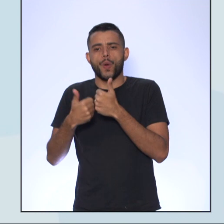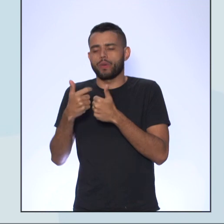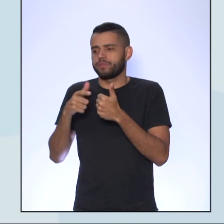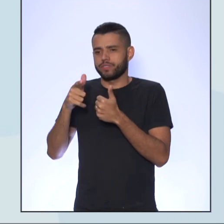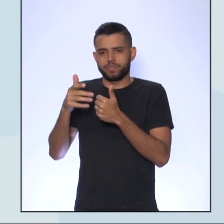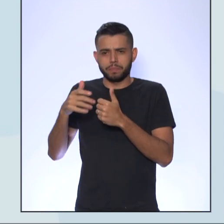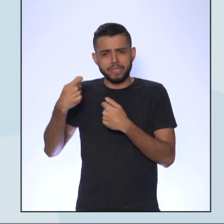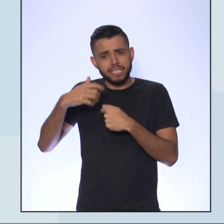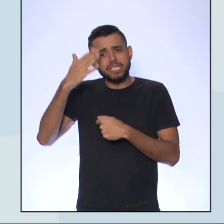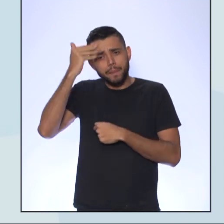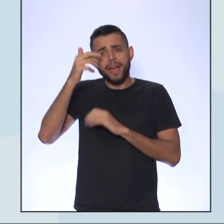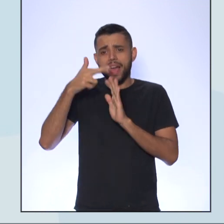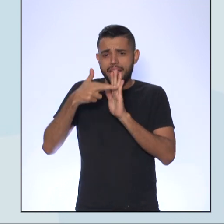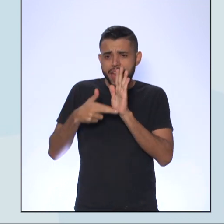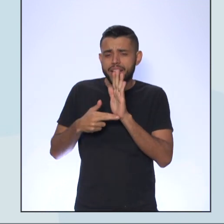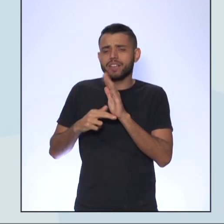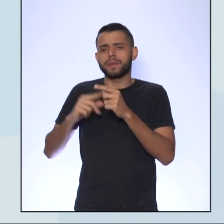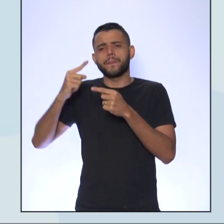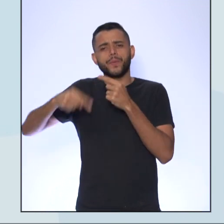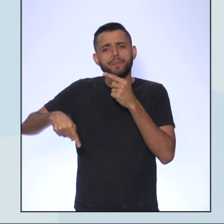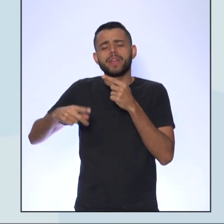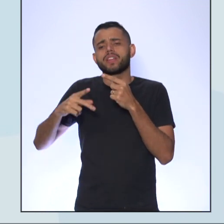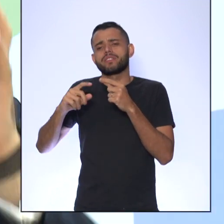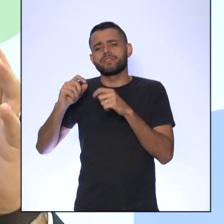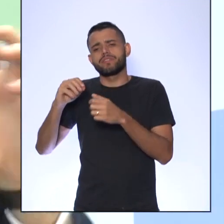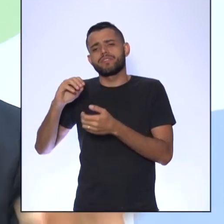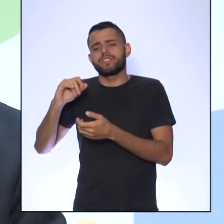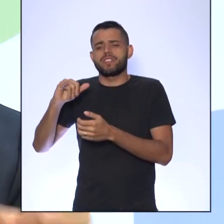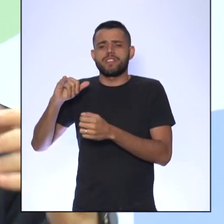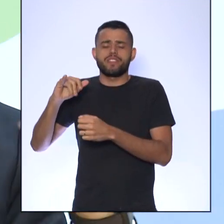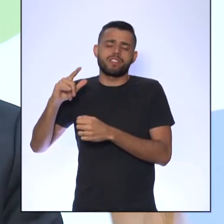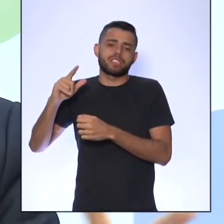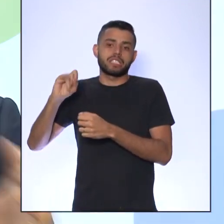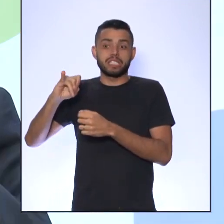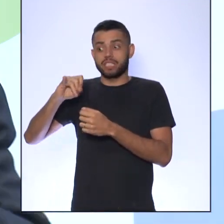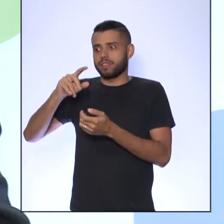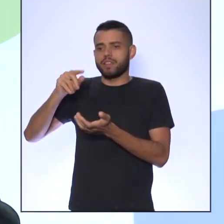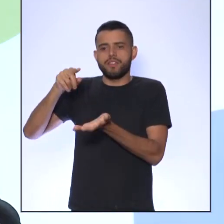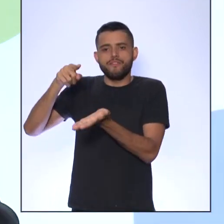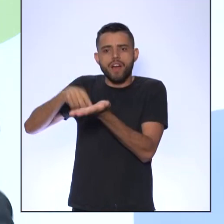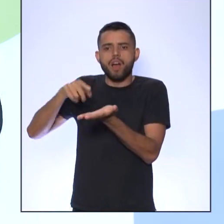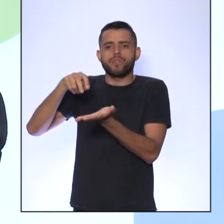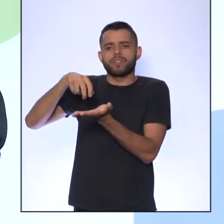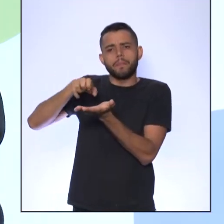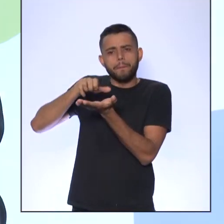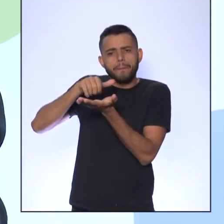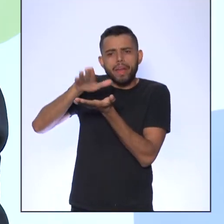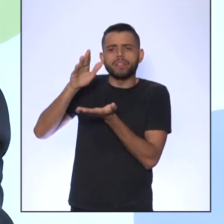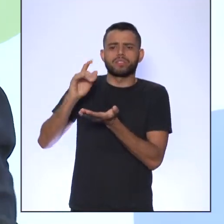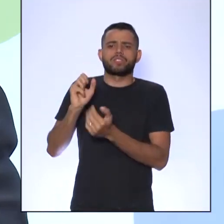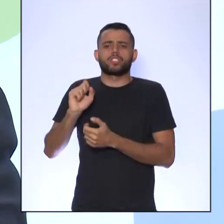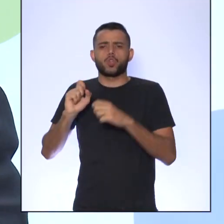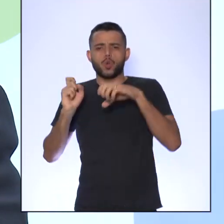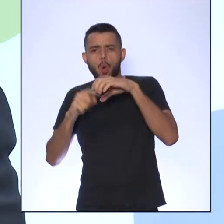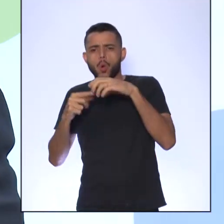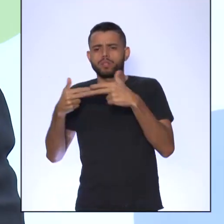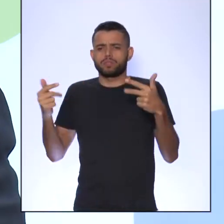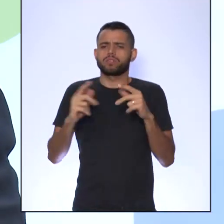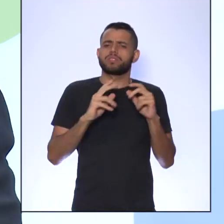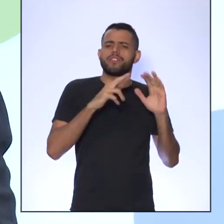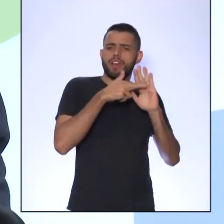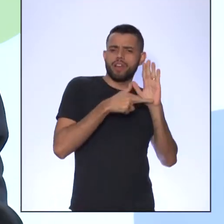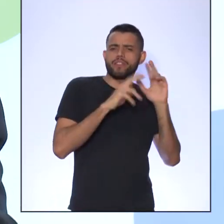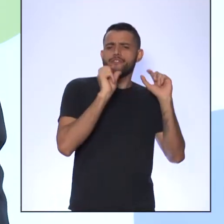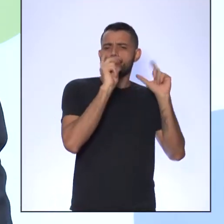é uma falta, quando é gol, quando não é. Se você gosta de outros esportes, você tem que entender a regra, né, no vôlei. E se você vai para o Enem, você tem que entender